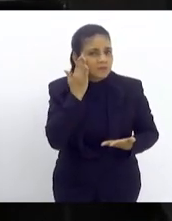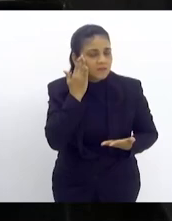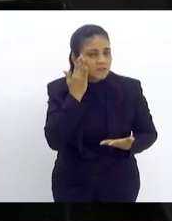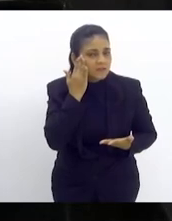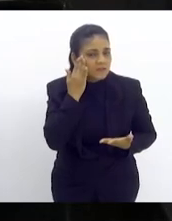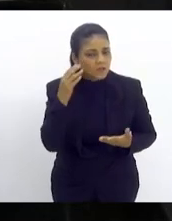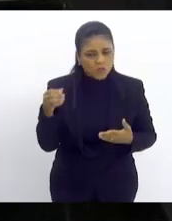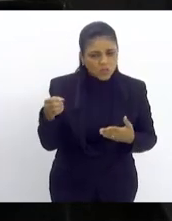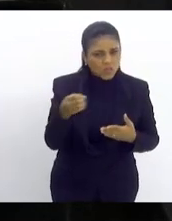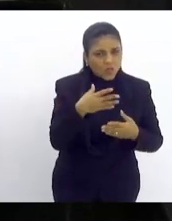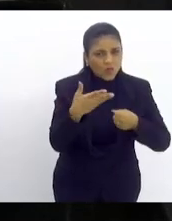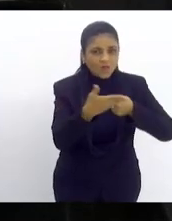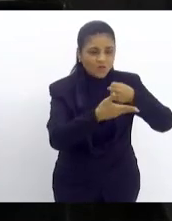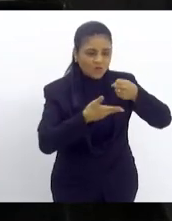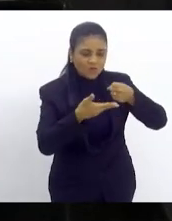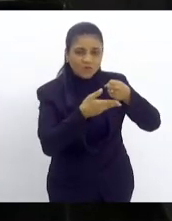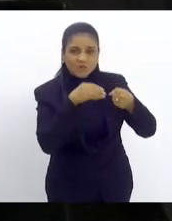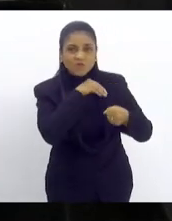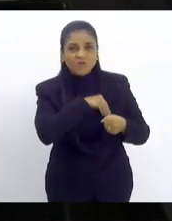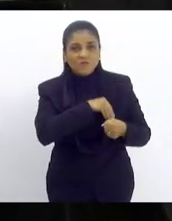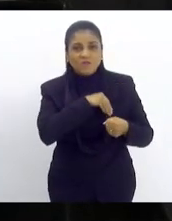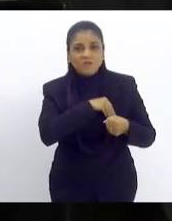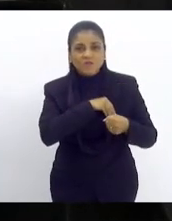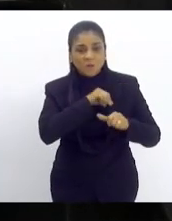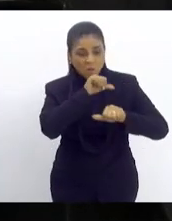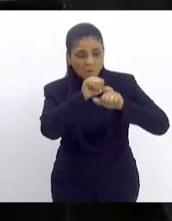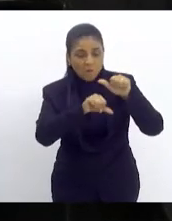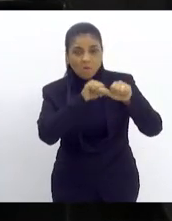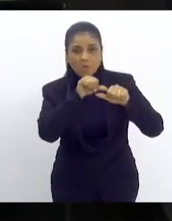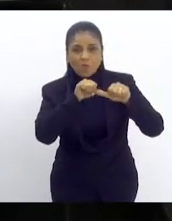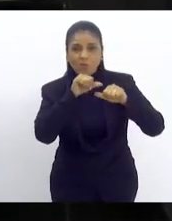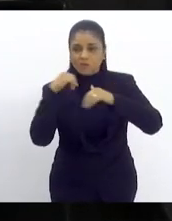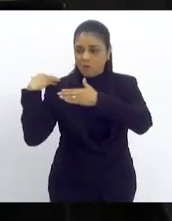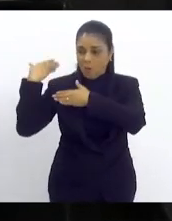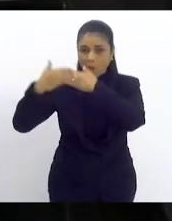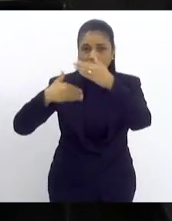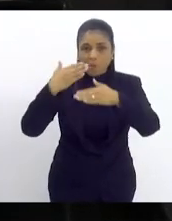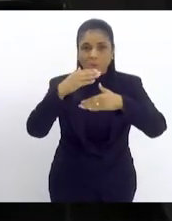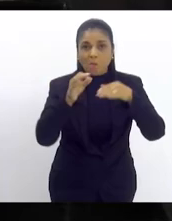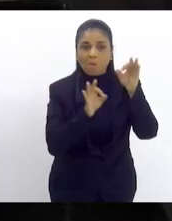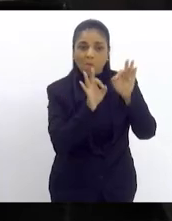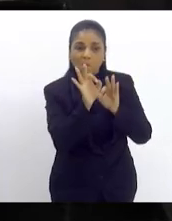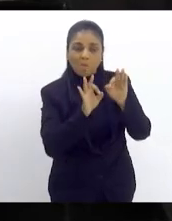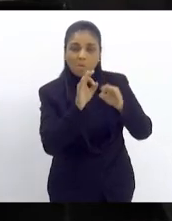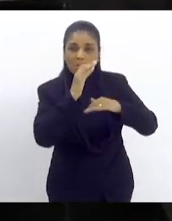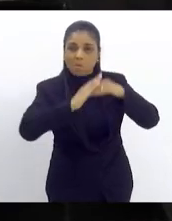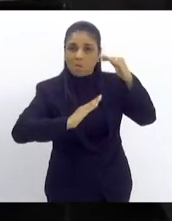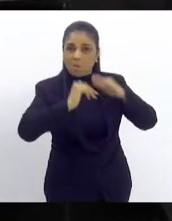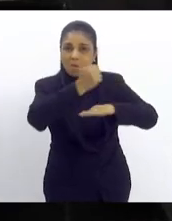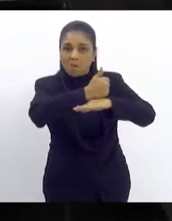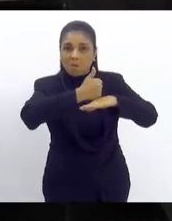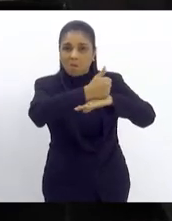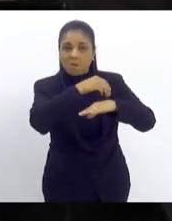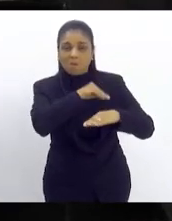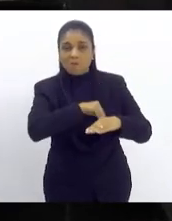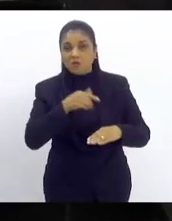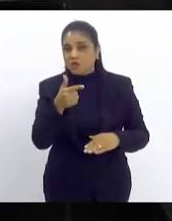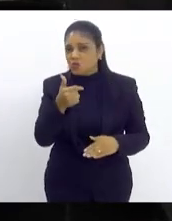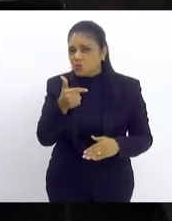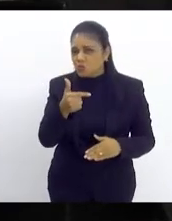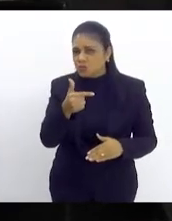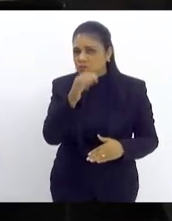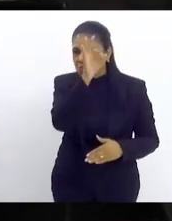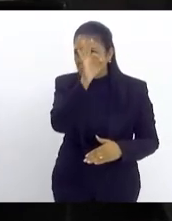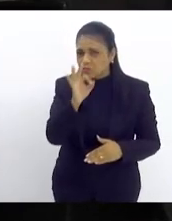piso altera o plano de cargos e salários que pressupõe 12 por cento de